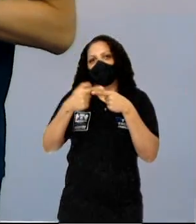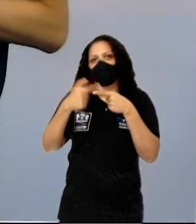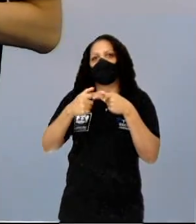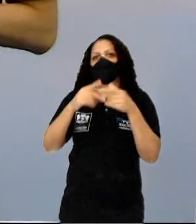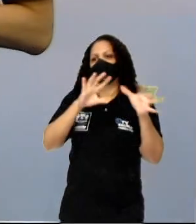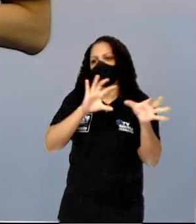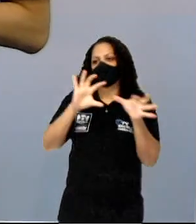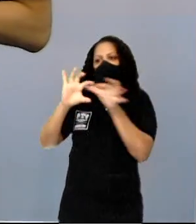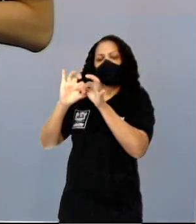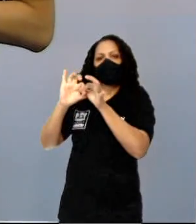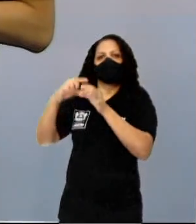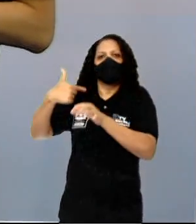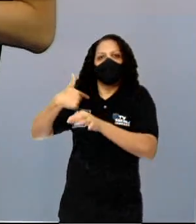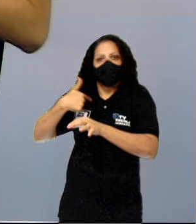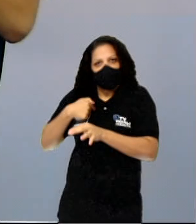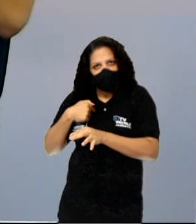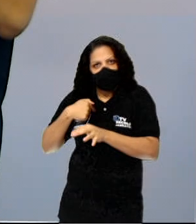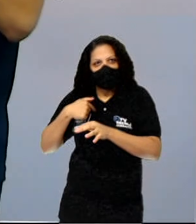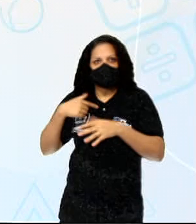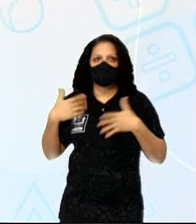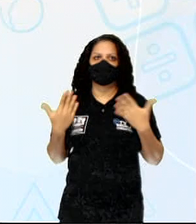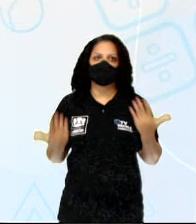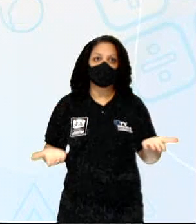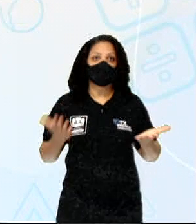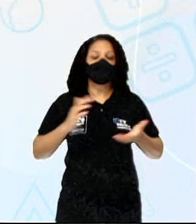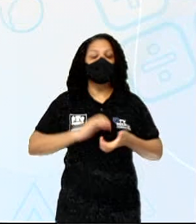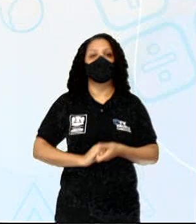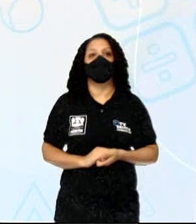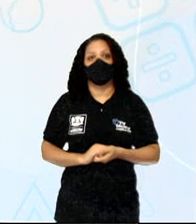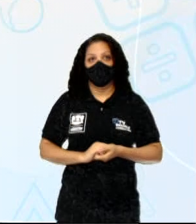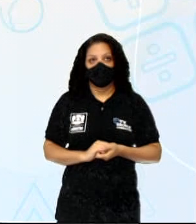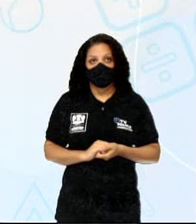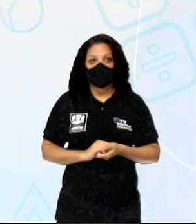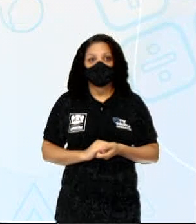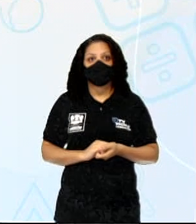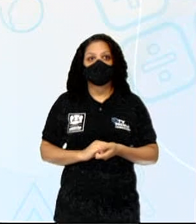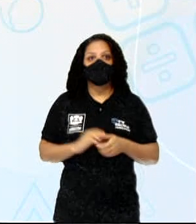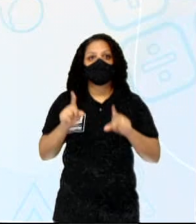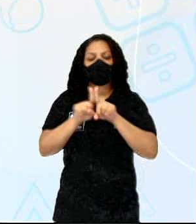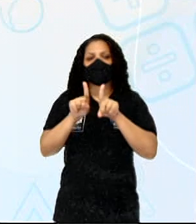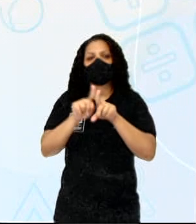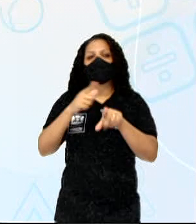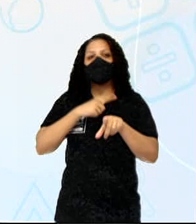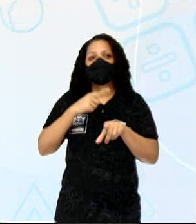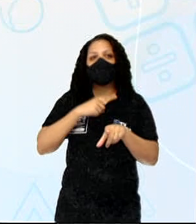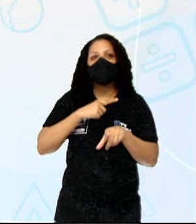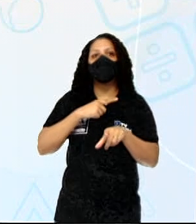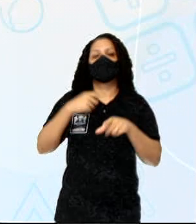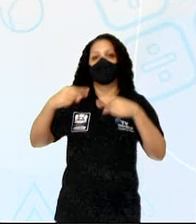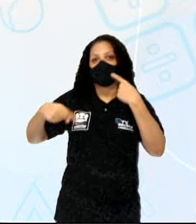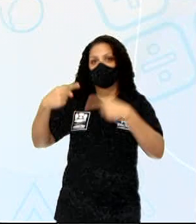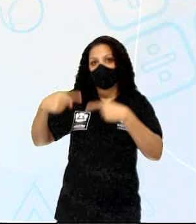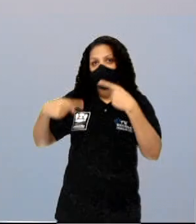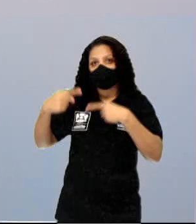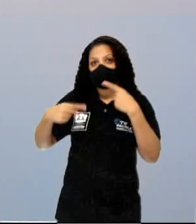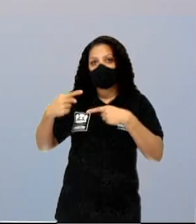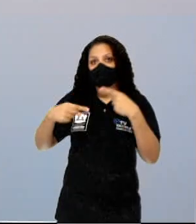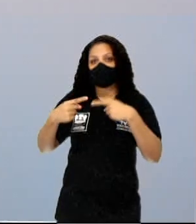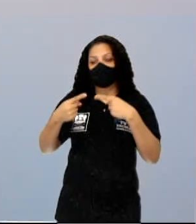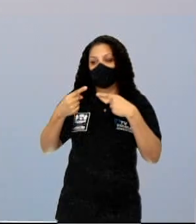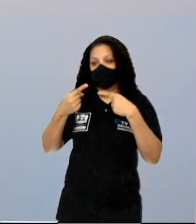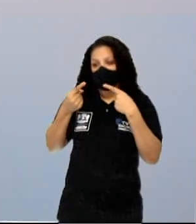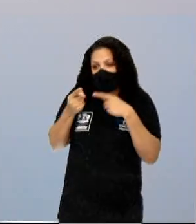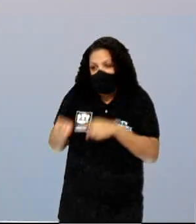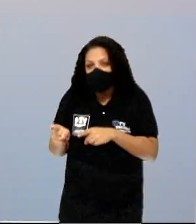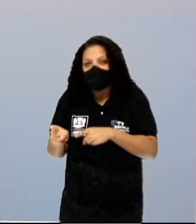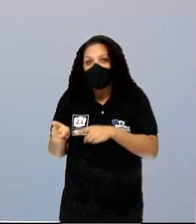da polícia política. O primeiro ponto é a política de repressão e perseguição. Filinto Miller era